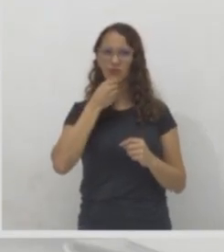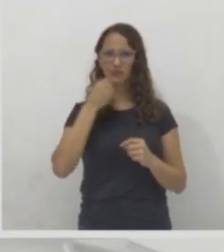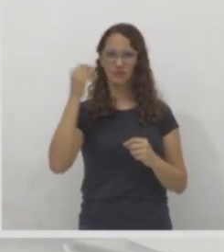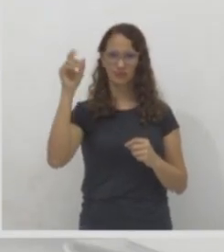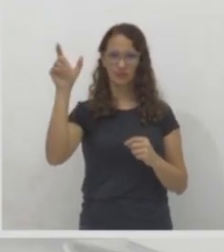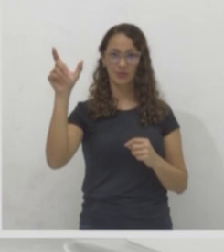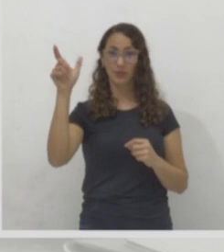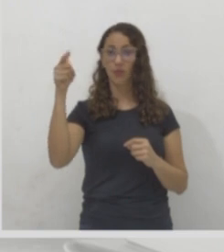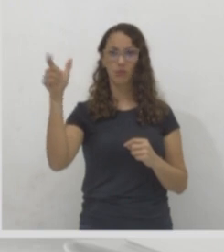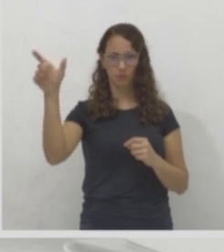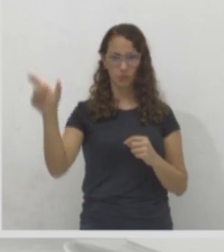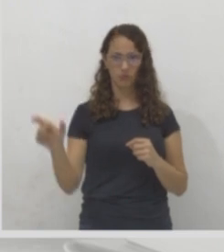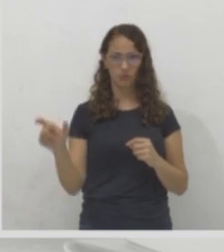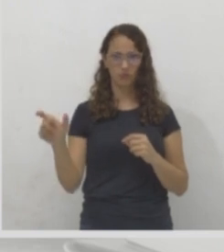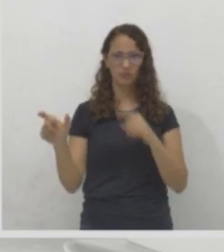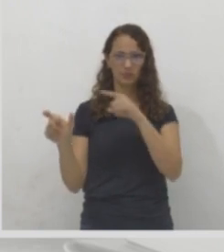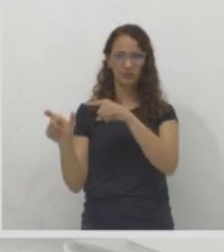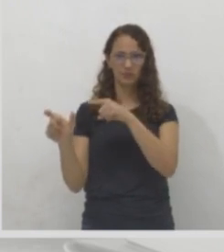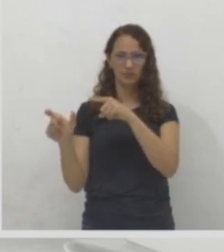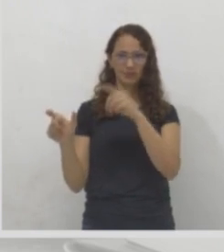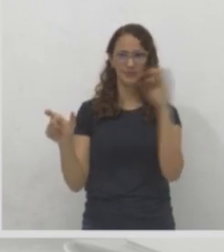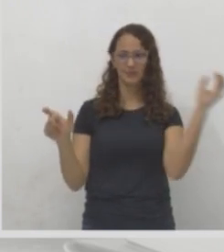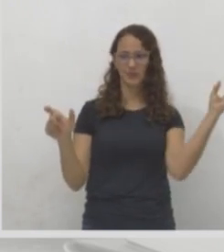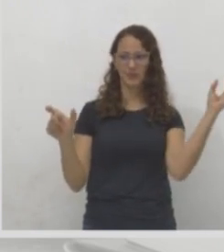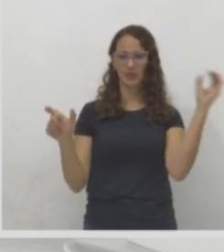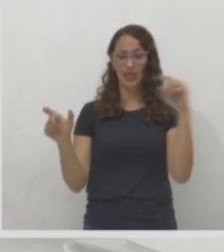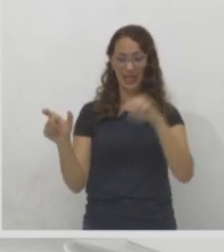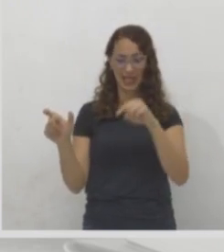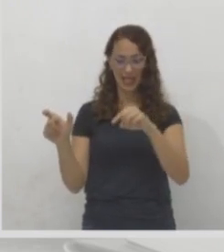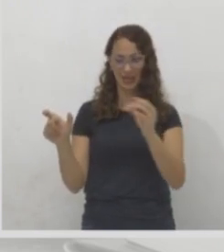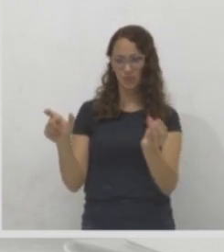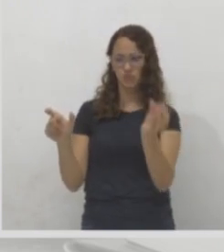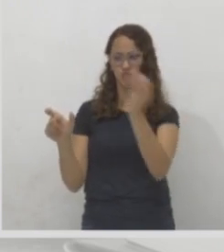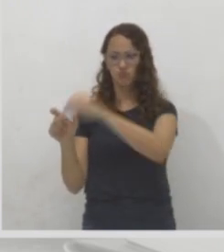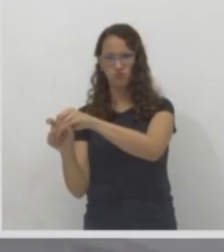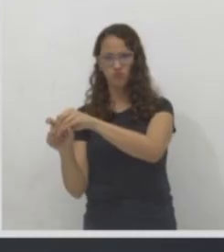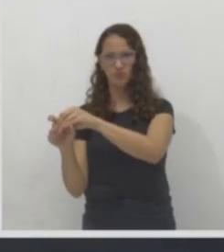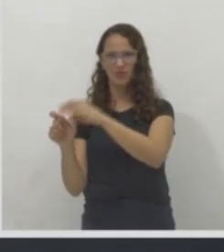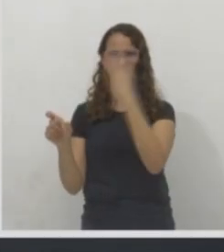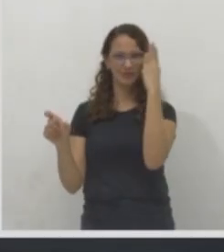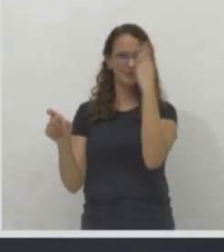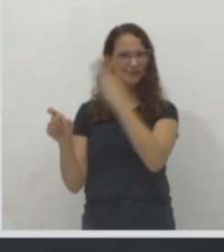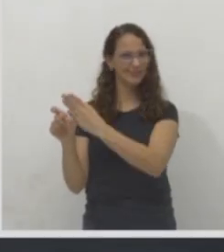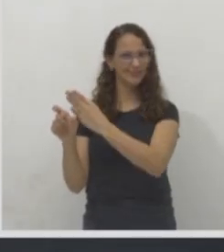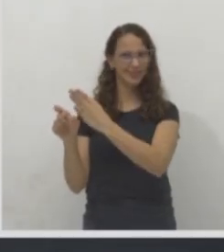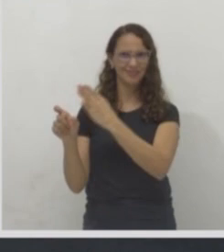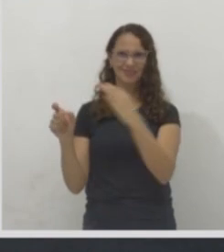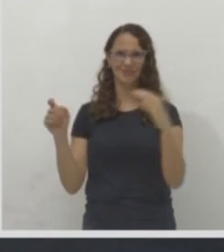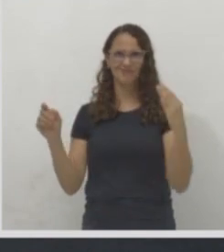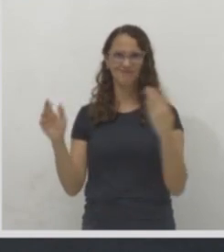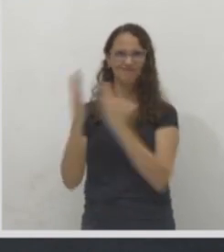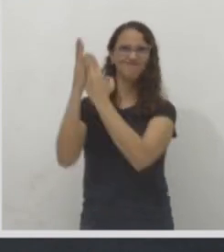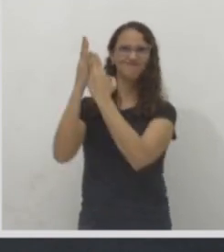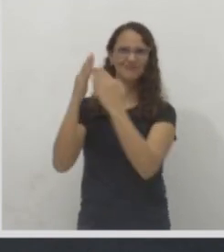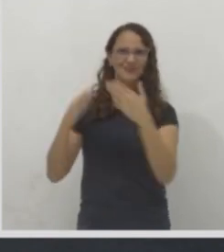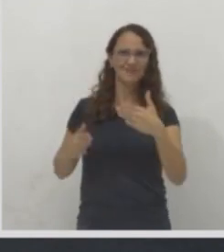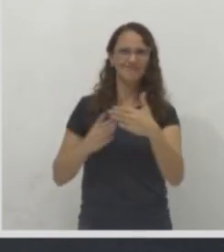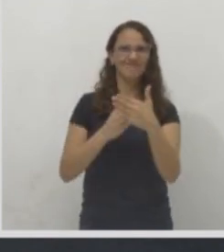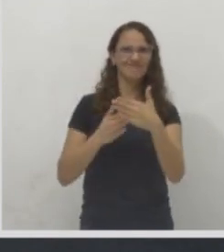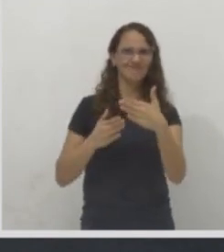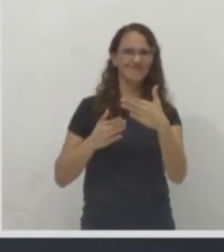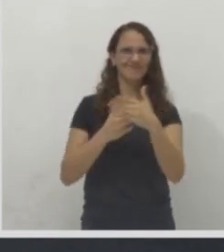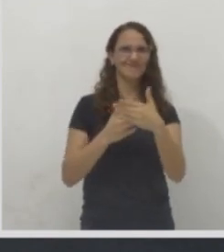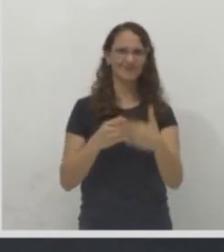objeto jogou de forma indireta. O que é isso? Encontrou um obstáculo, uma barreira. É o que nós vamos